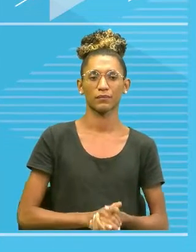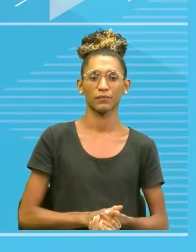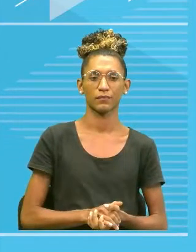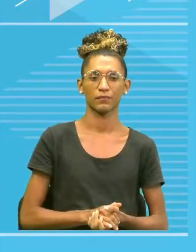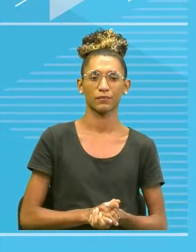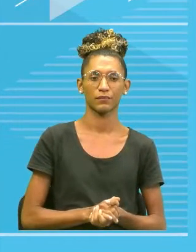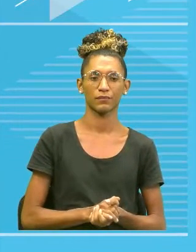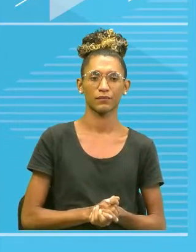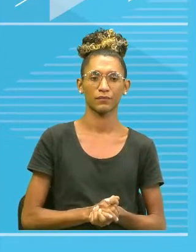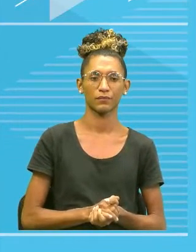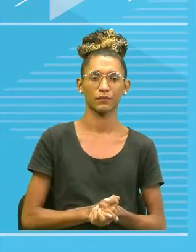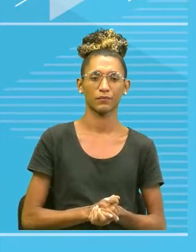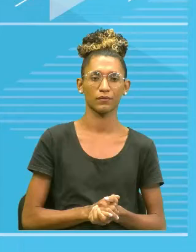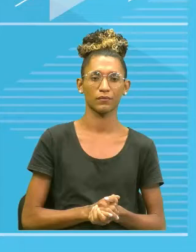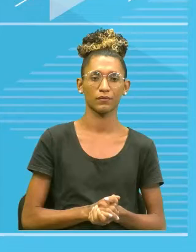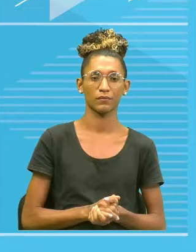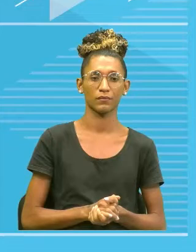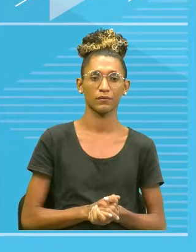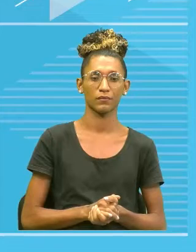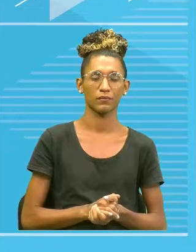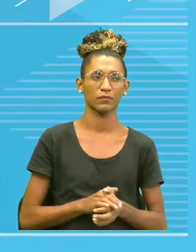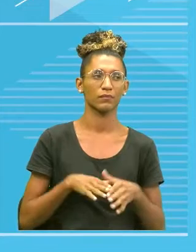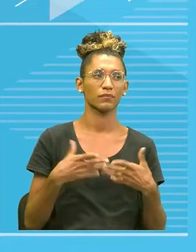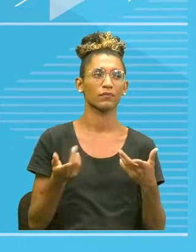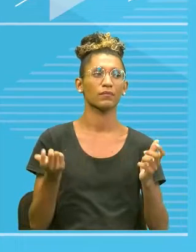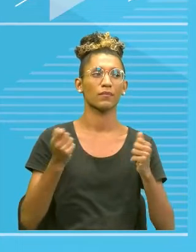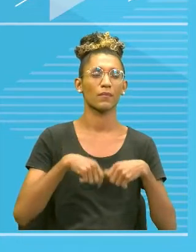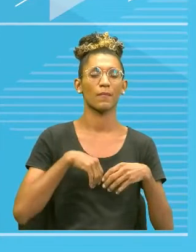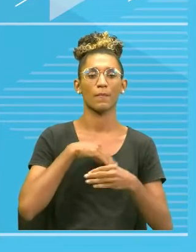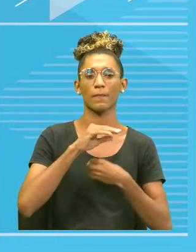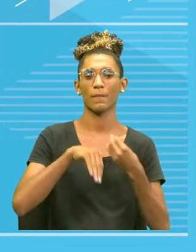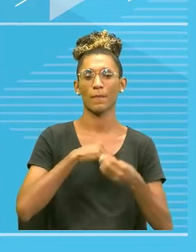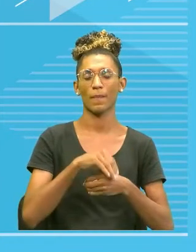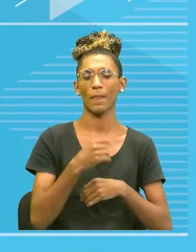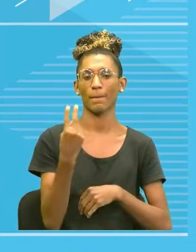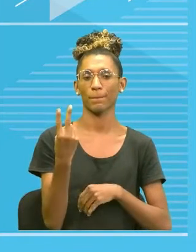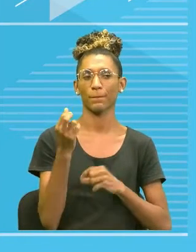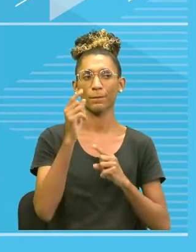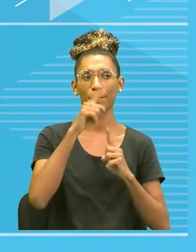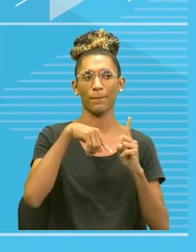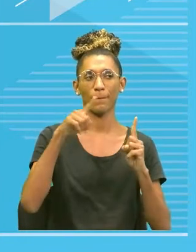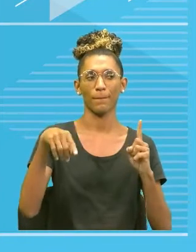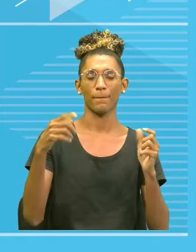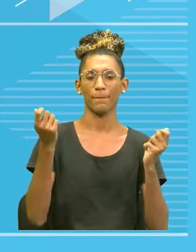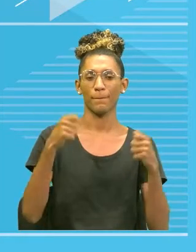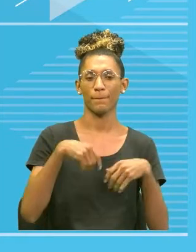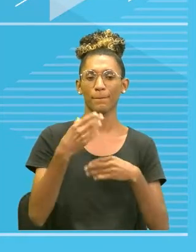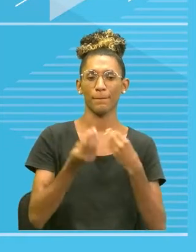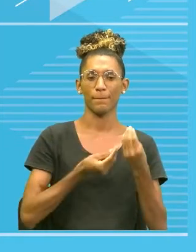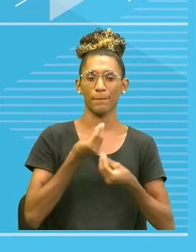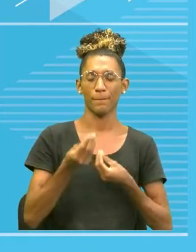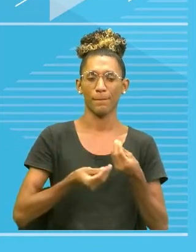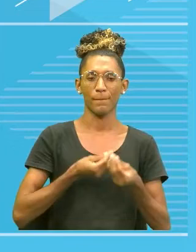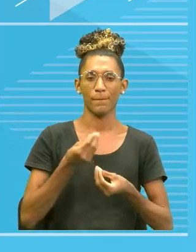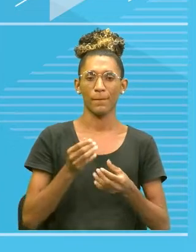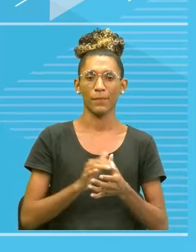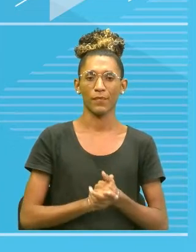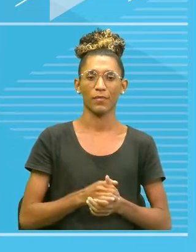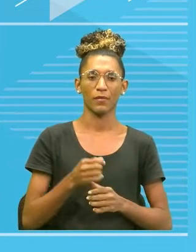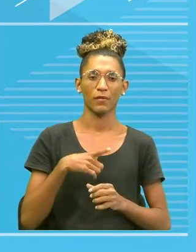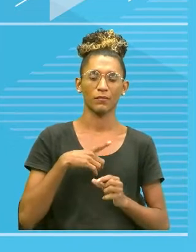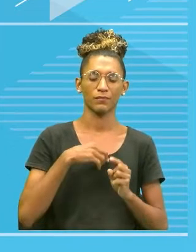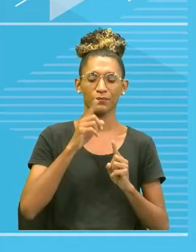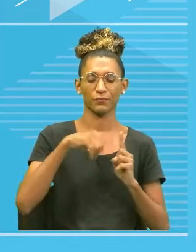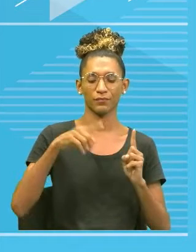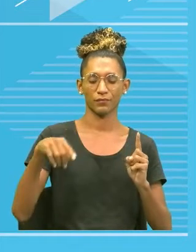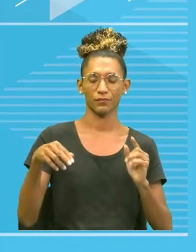para vocês. E aí eu posso misturar os dois gráficos. quando eu misturo tanto o gráfico de